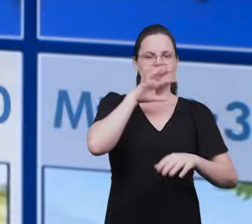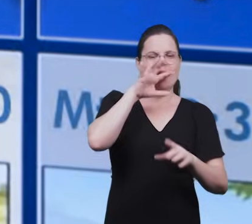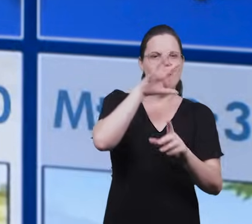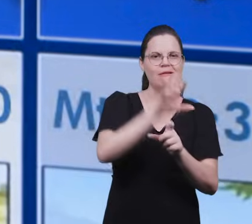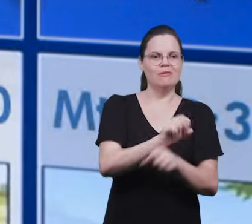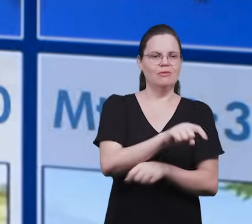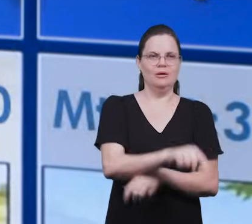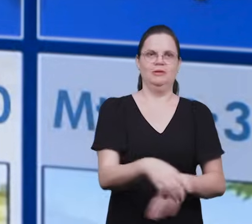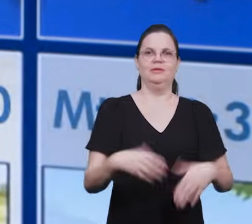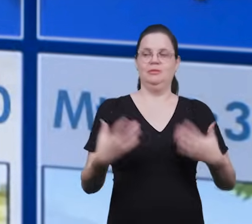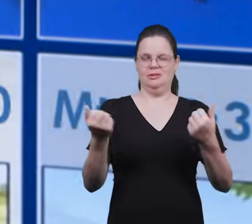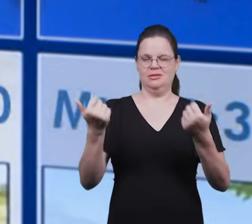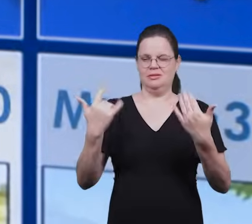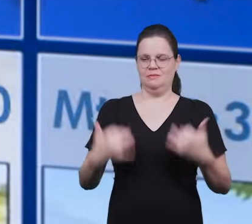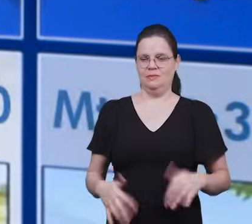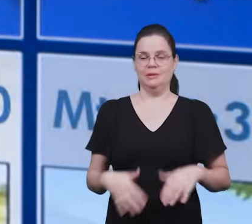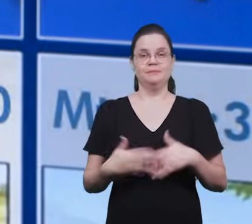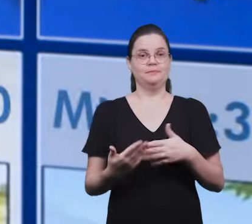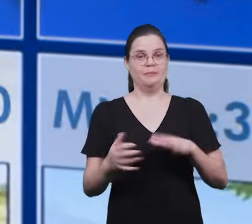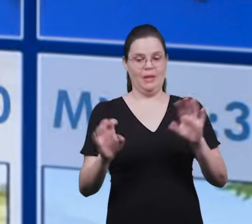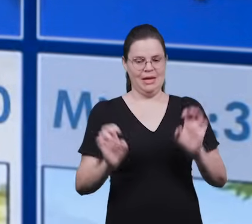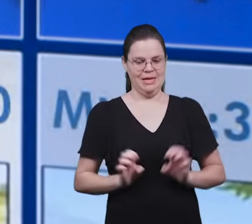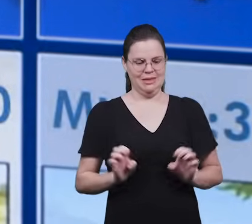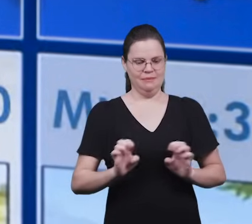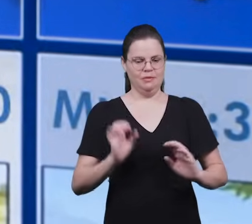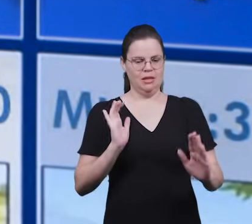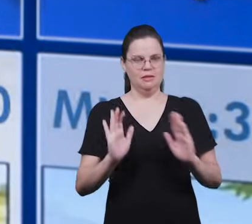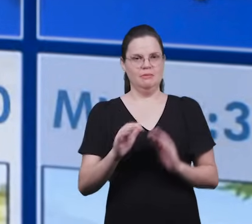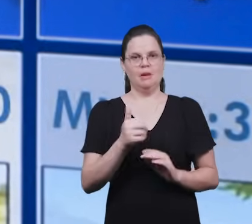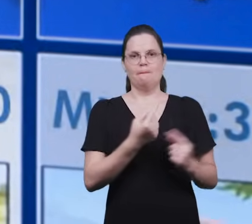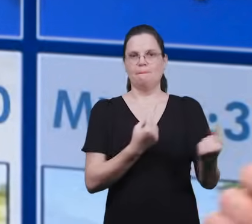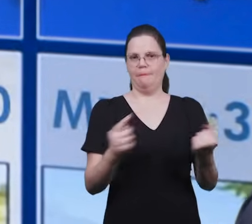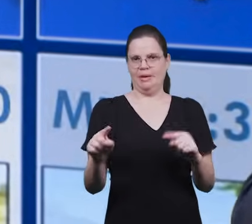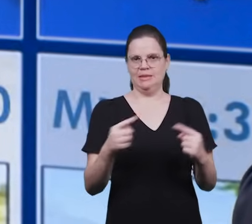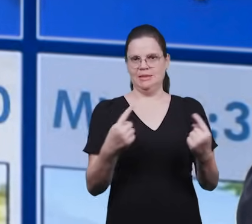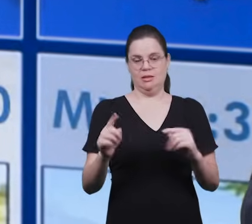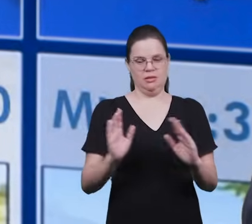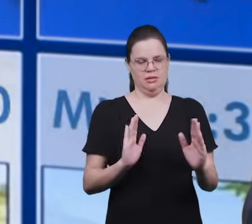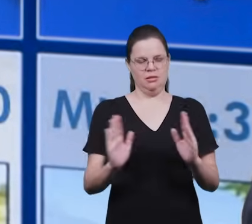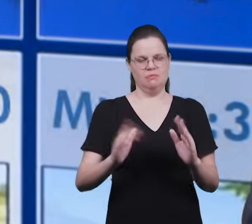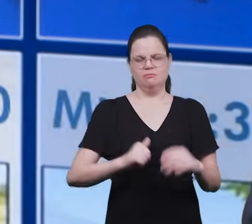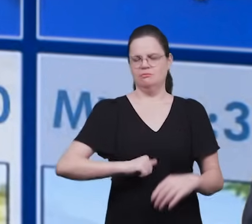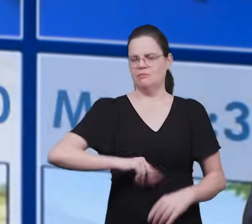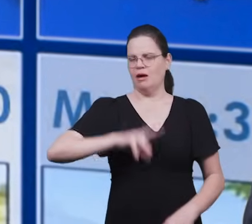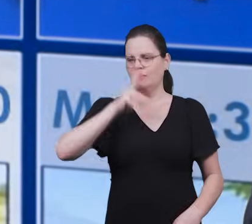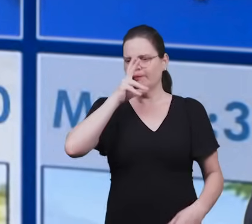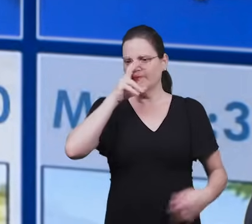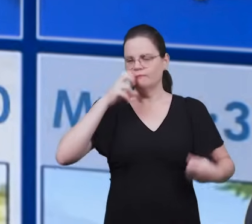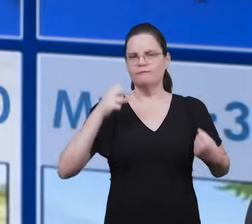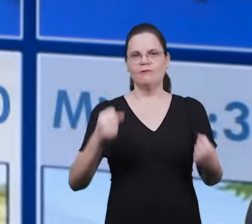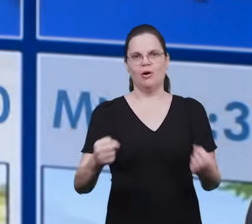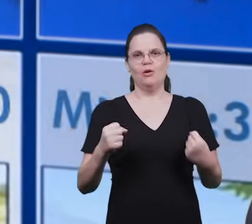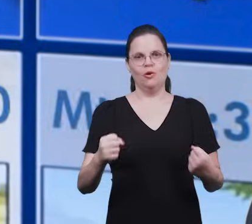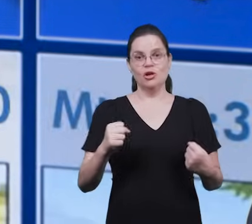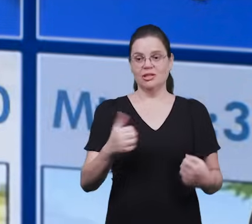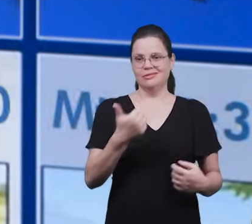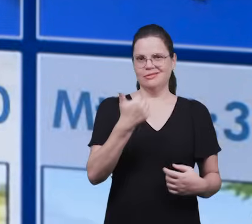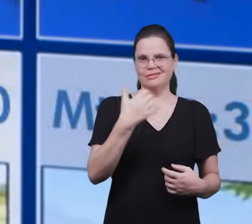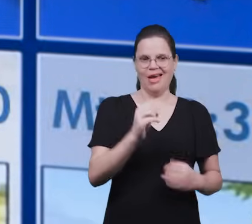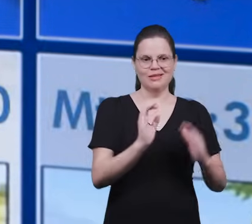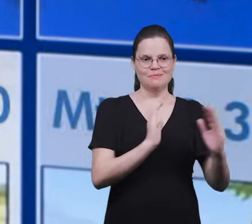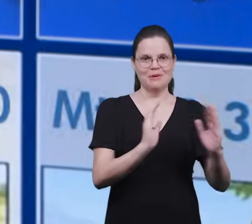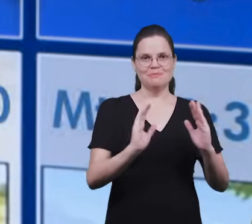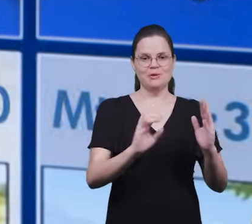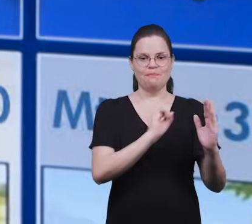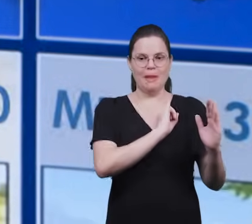Bom, Esmirna é esse período das perseguições, né? E fala ali até das 10 ondas de